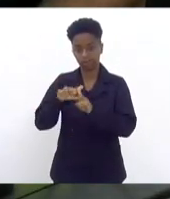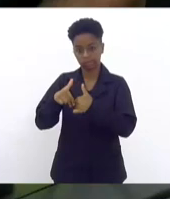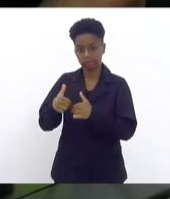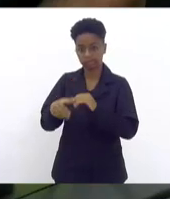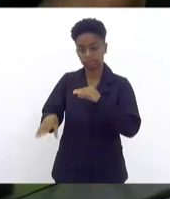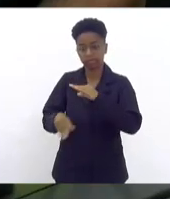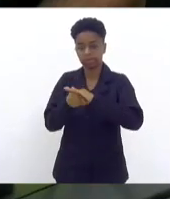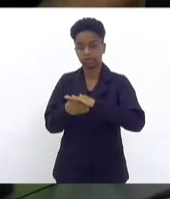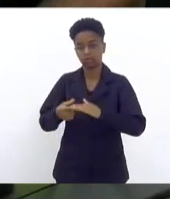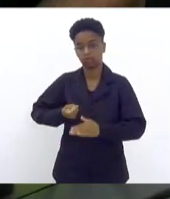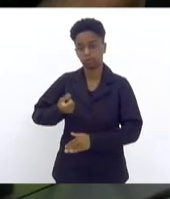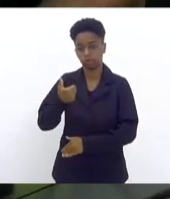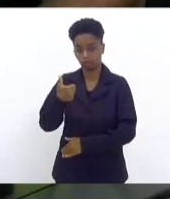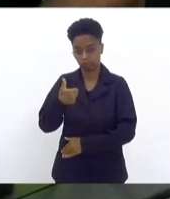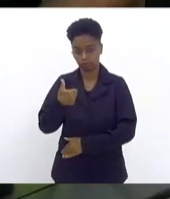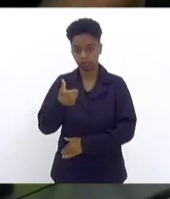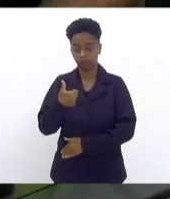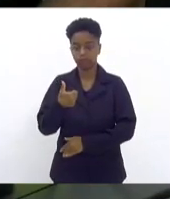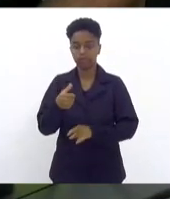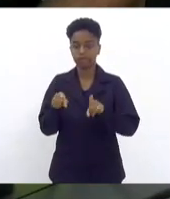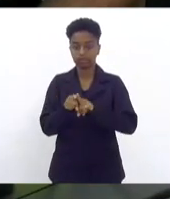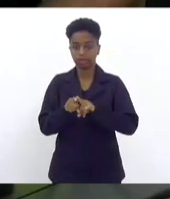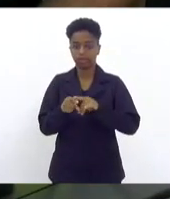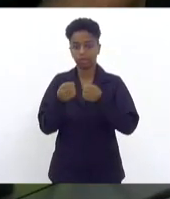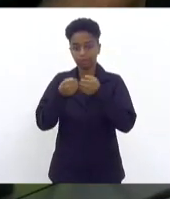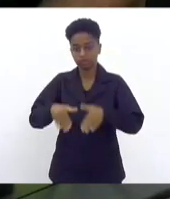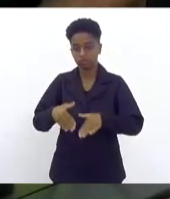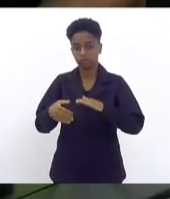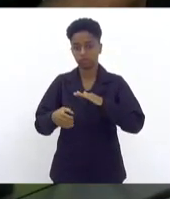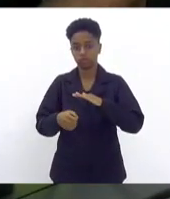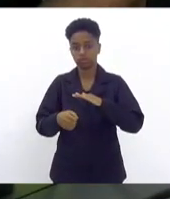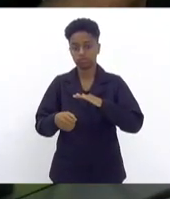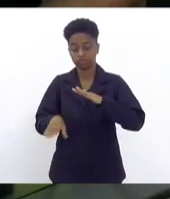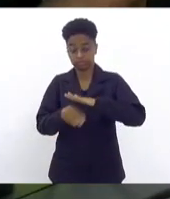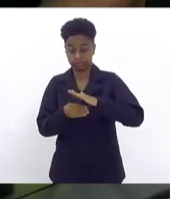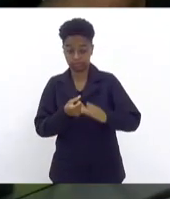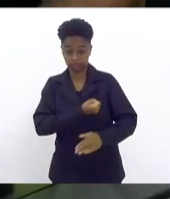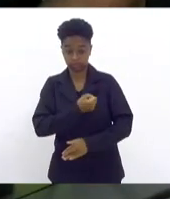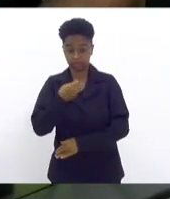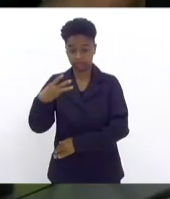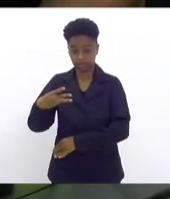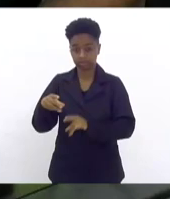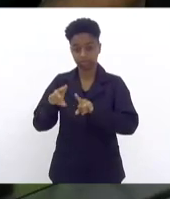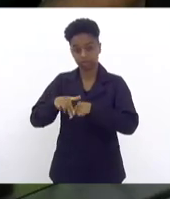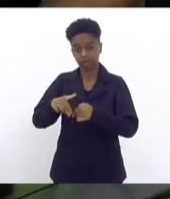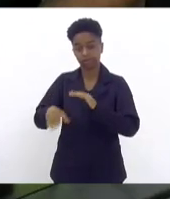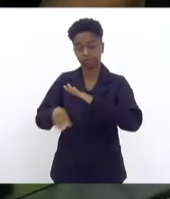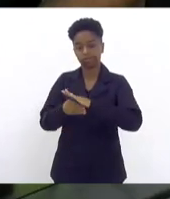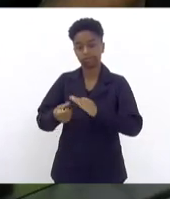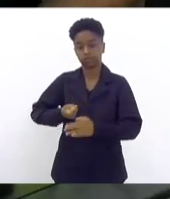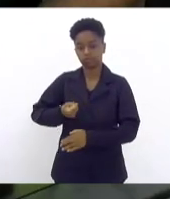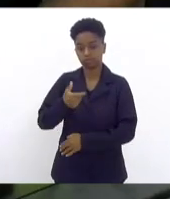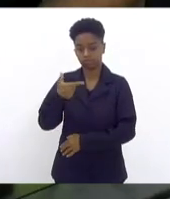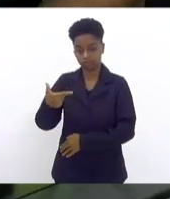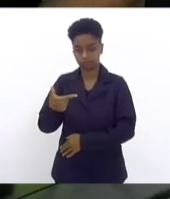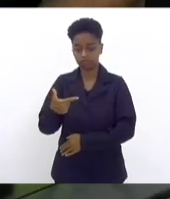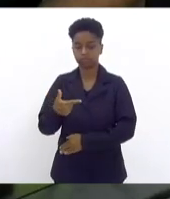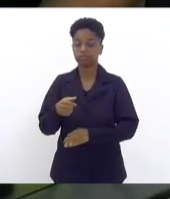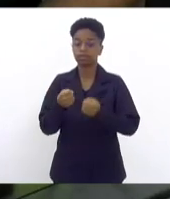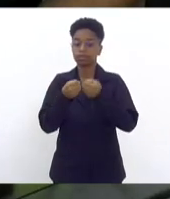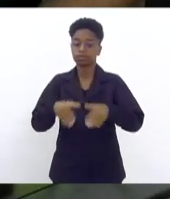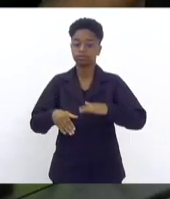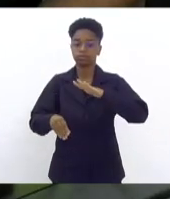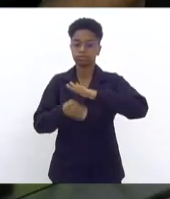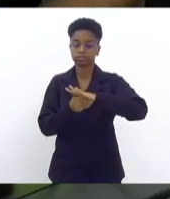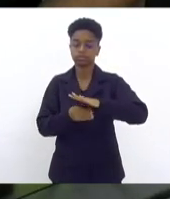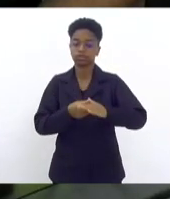CCJ, prejudicada a emenda número 3 pela emenda número 2 da CCJ, prejudicada a emenda número 8